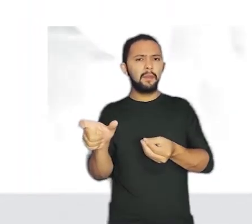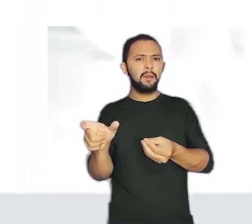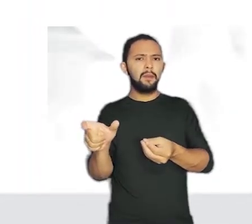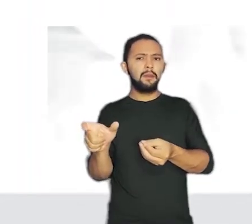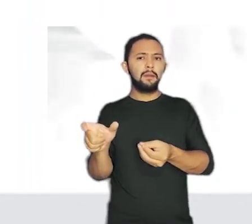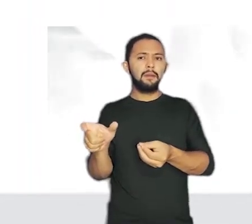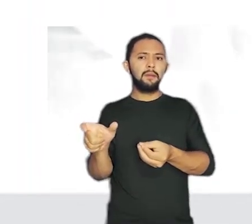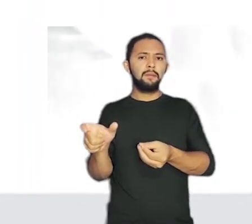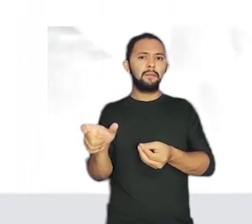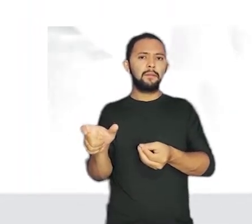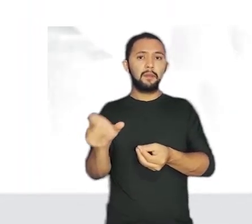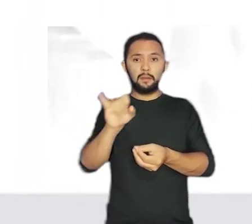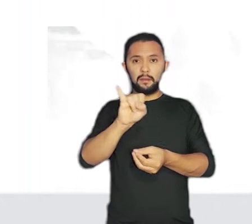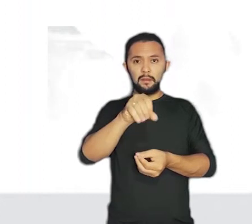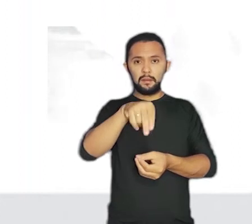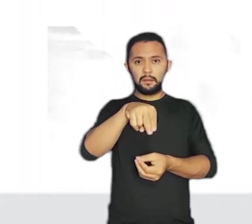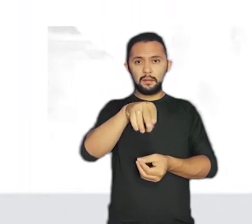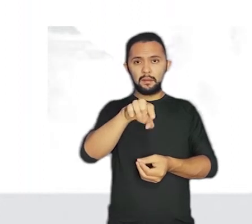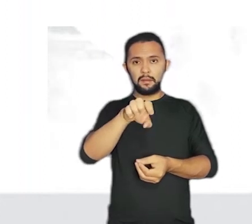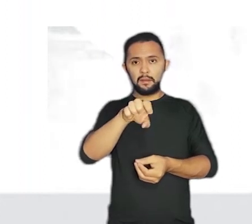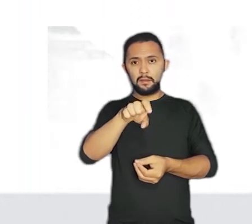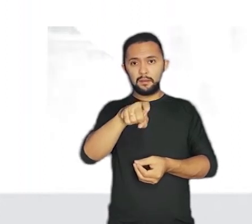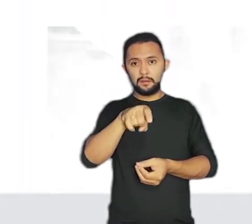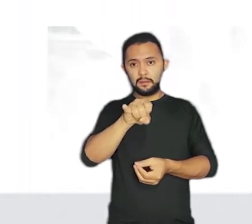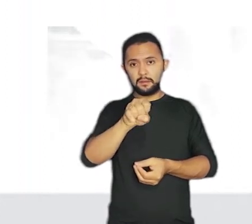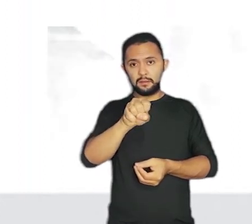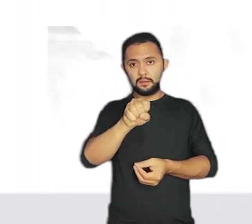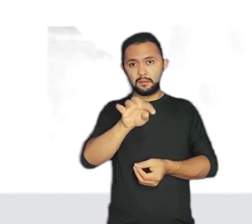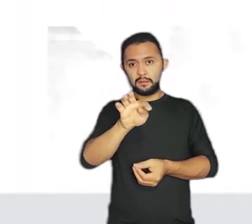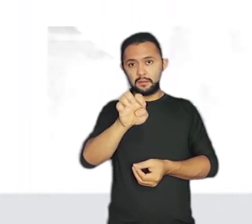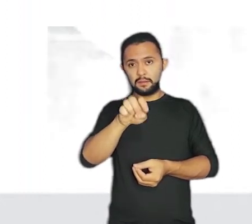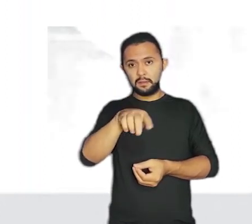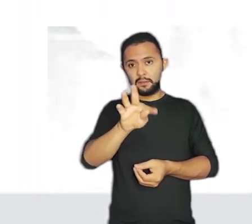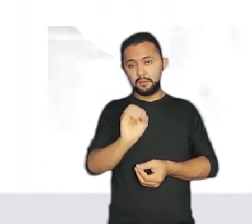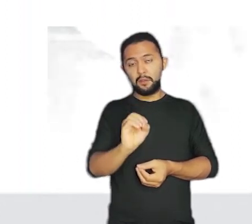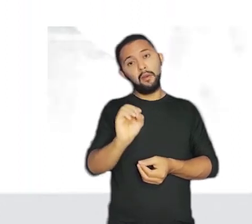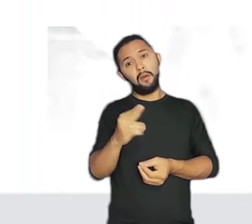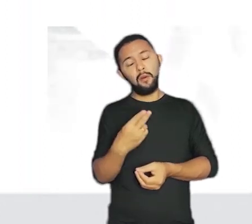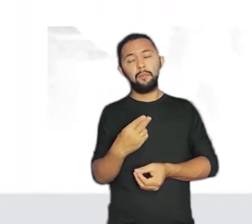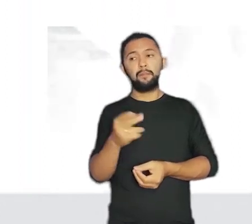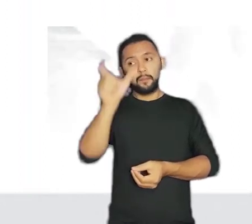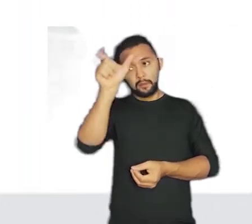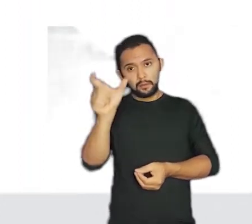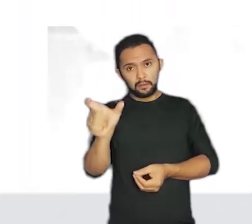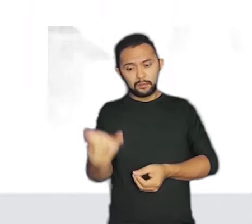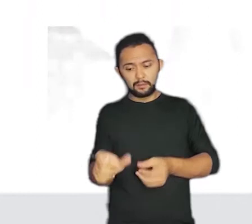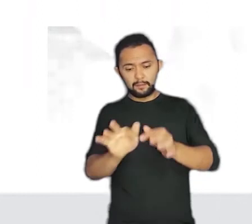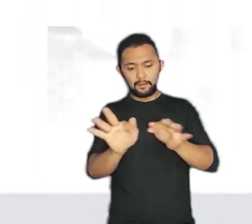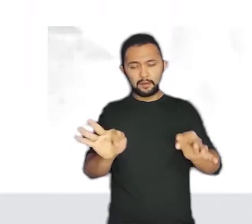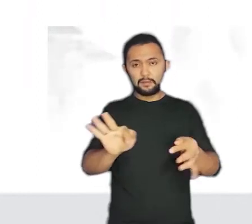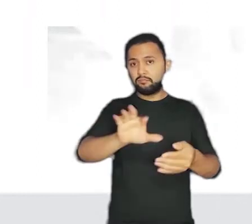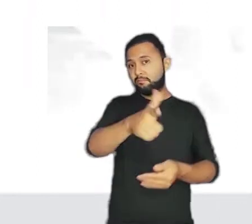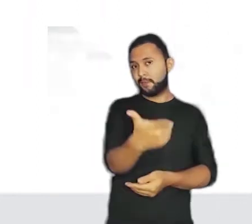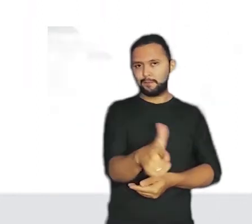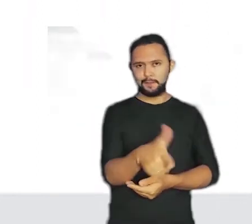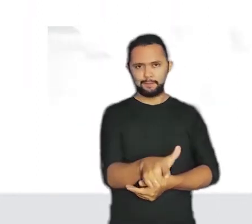existir. E também pode ser chamado de oração sem sujeito, tá? Então, o sujeito inexistente ele ocorre no que chamamos de oração